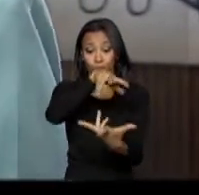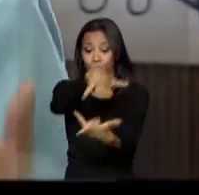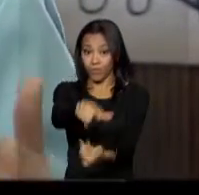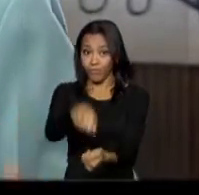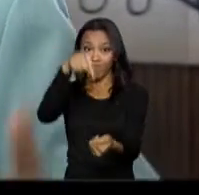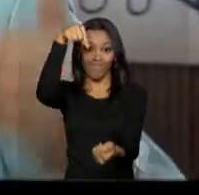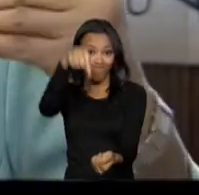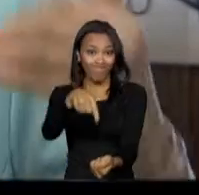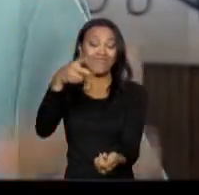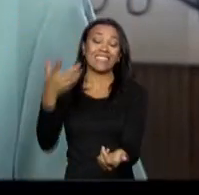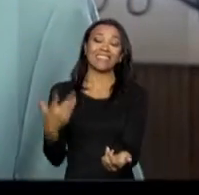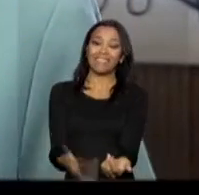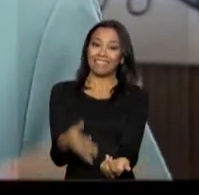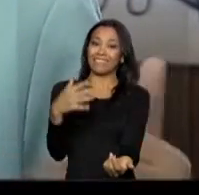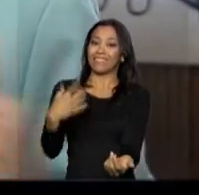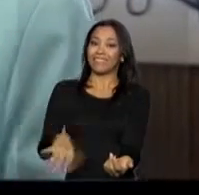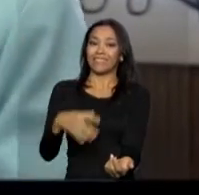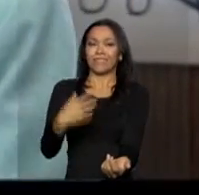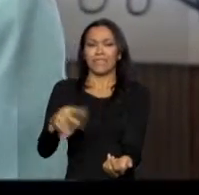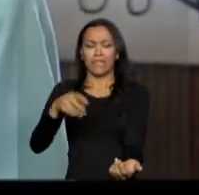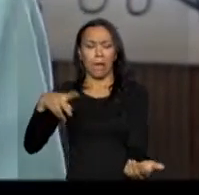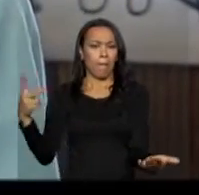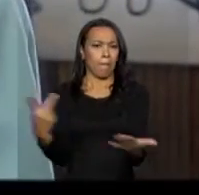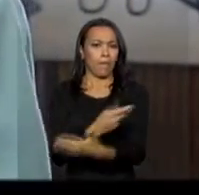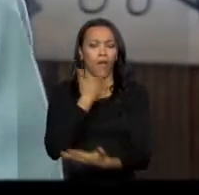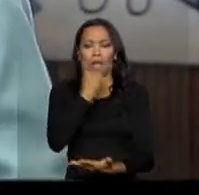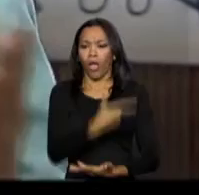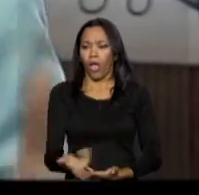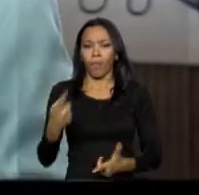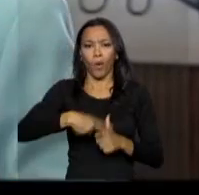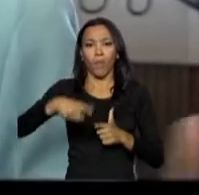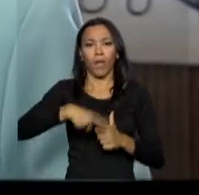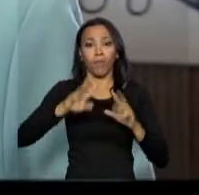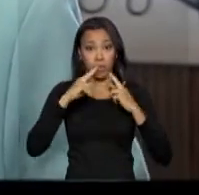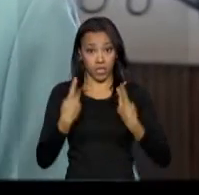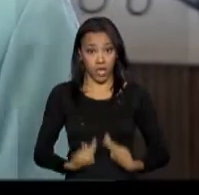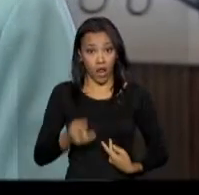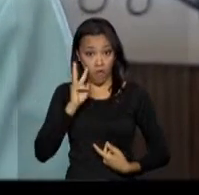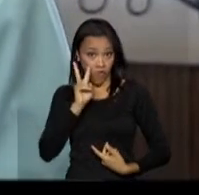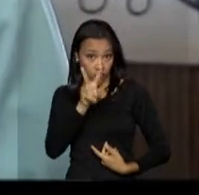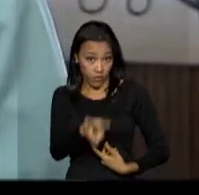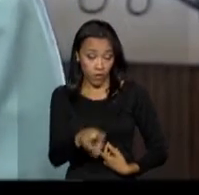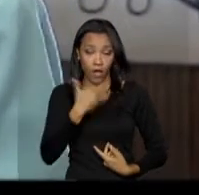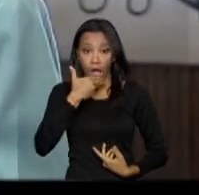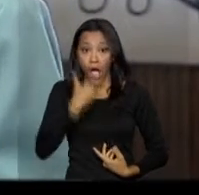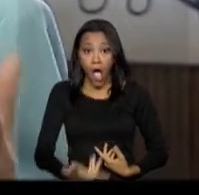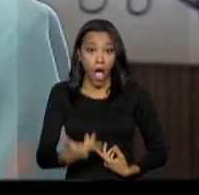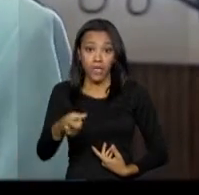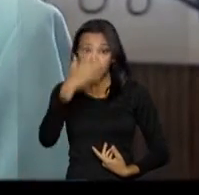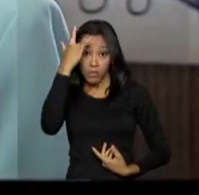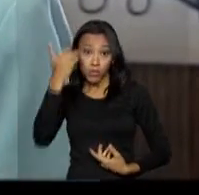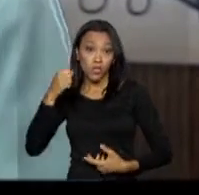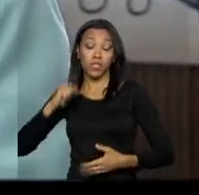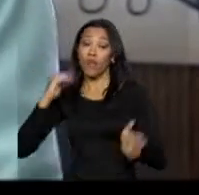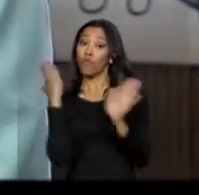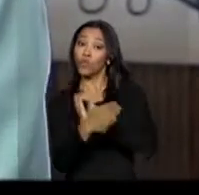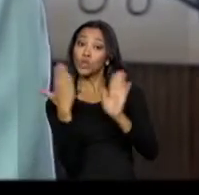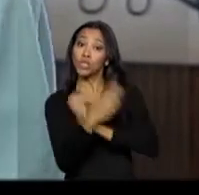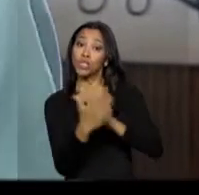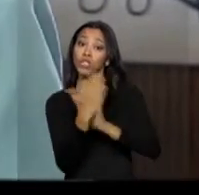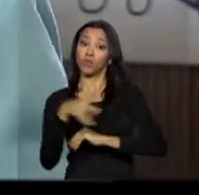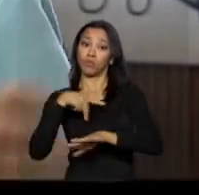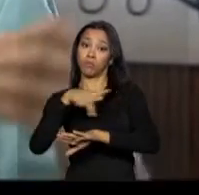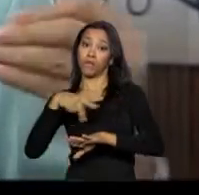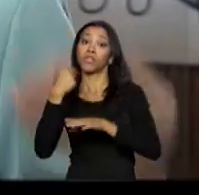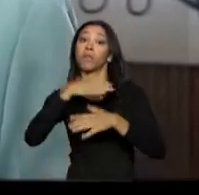disso, enfrenta tragédias de natureza humanitária, como mostra a situação chocante dos refugiados que